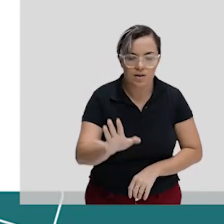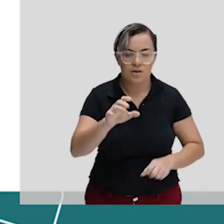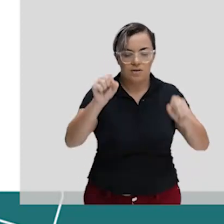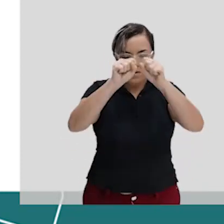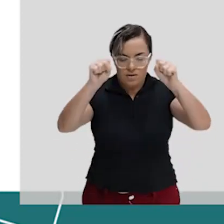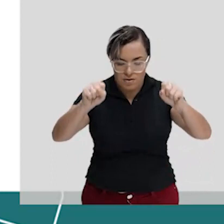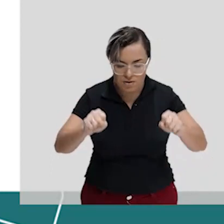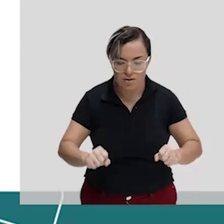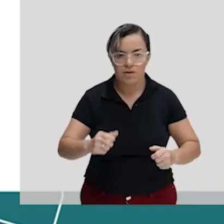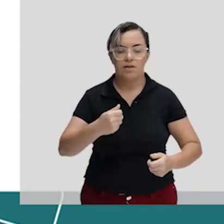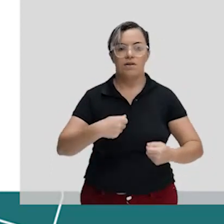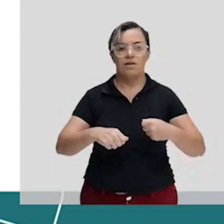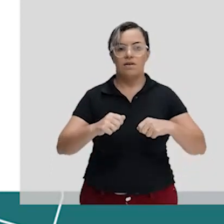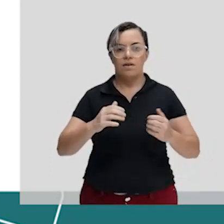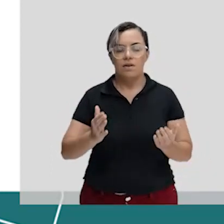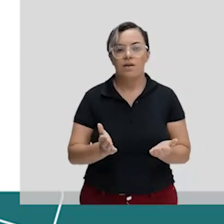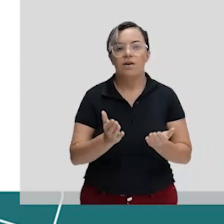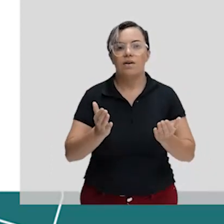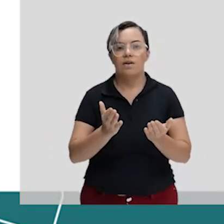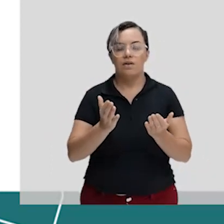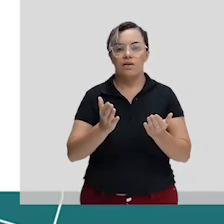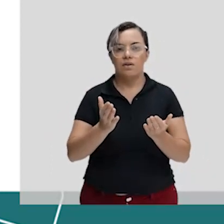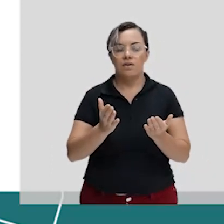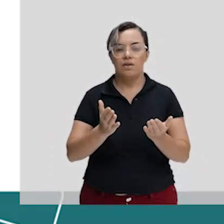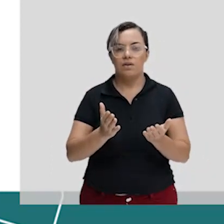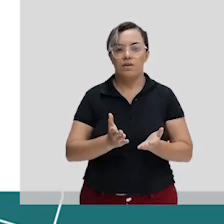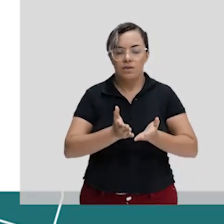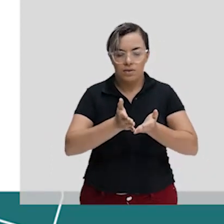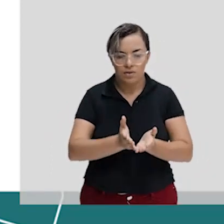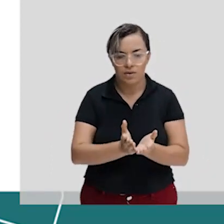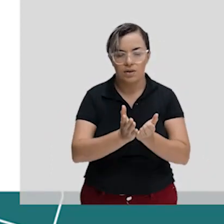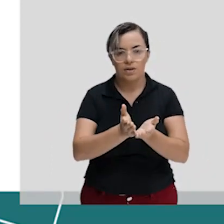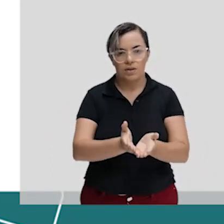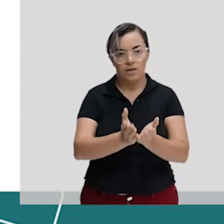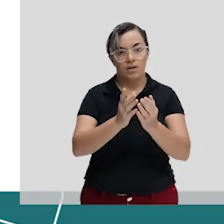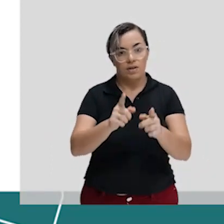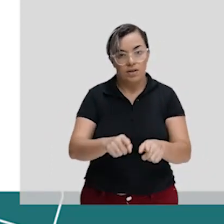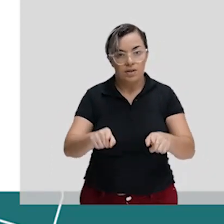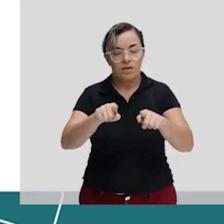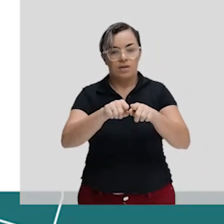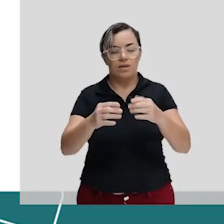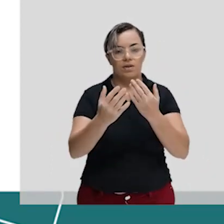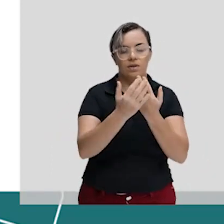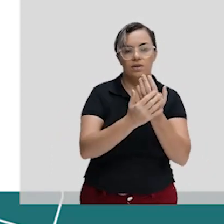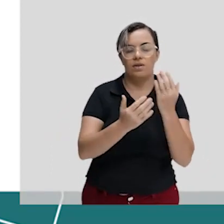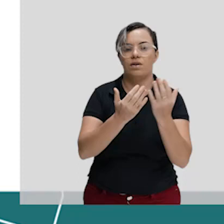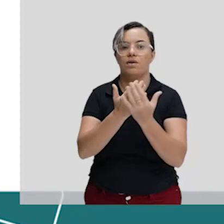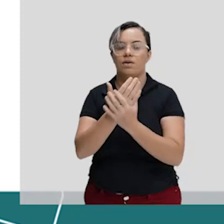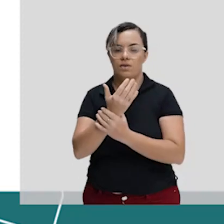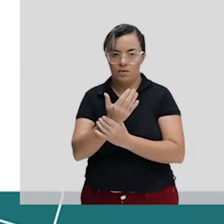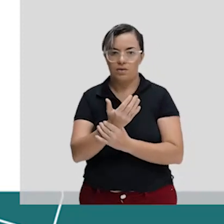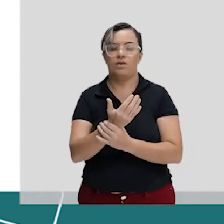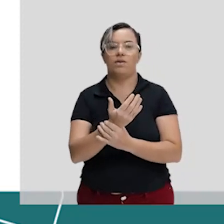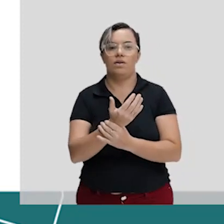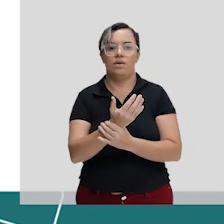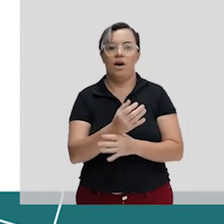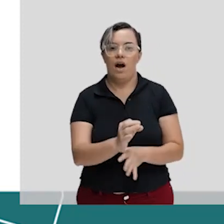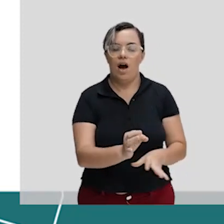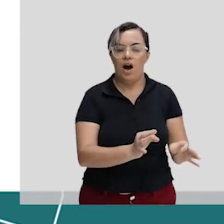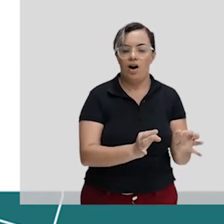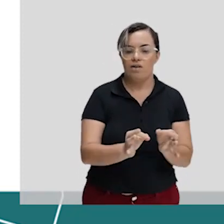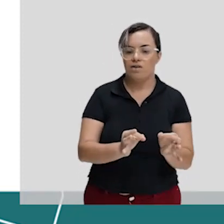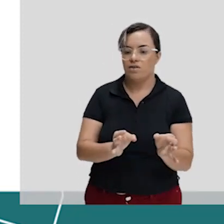mercantilista o estímulo à construção naval, o estímulo à produção de manufaturas. Outra coisa, a montagem do sistema